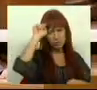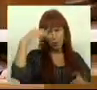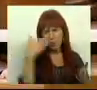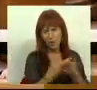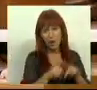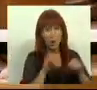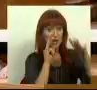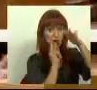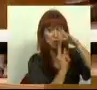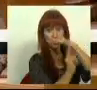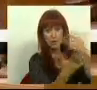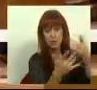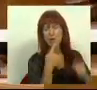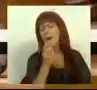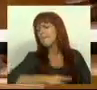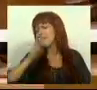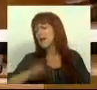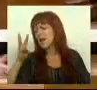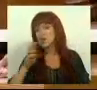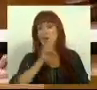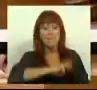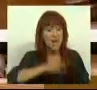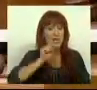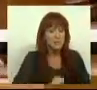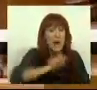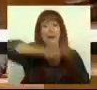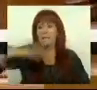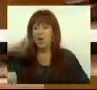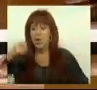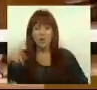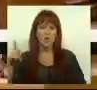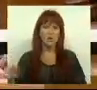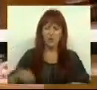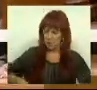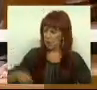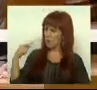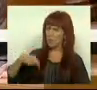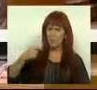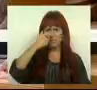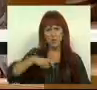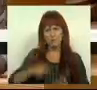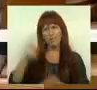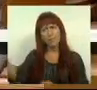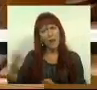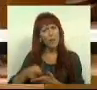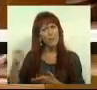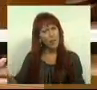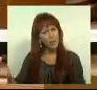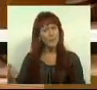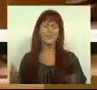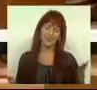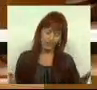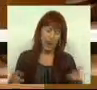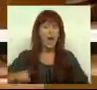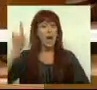ruinosos como o dos submarinos. São milhares de milhões de euros que saem dos bolsos dos contribuintes. Se é,